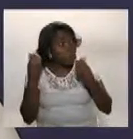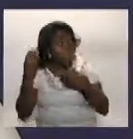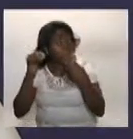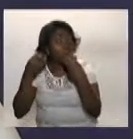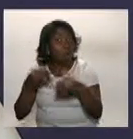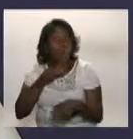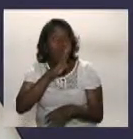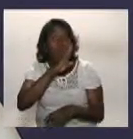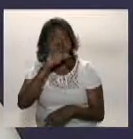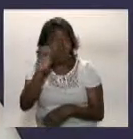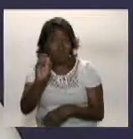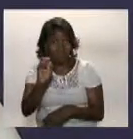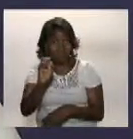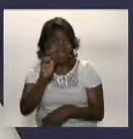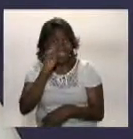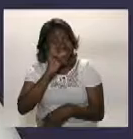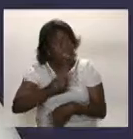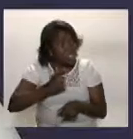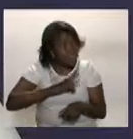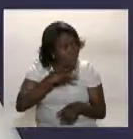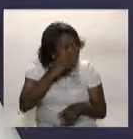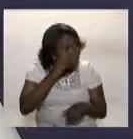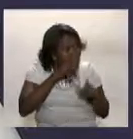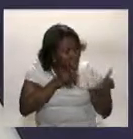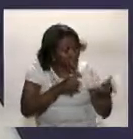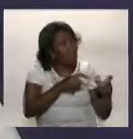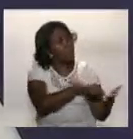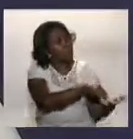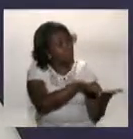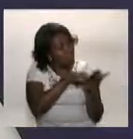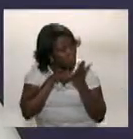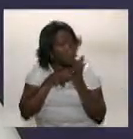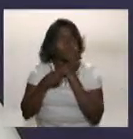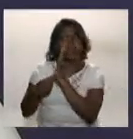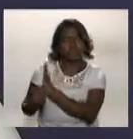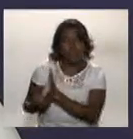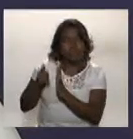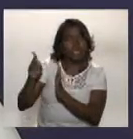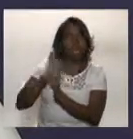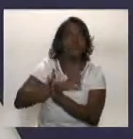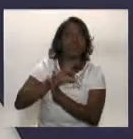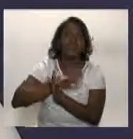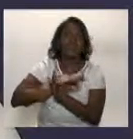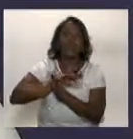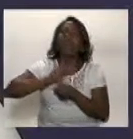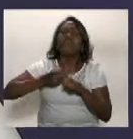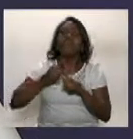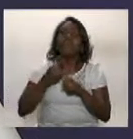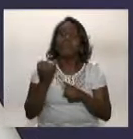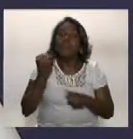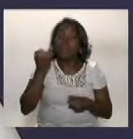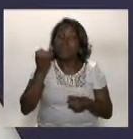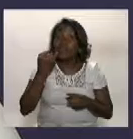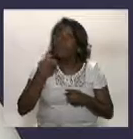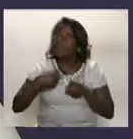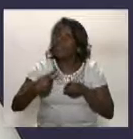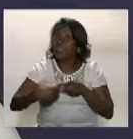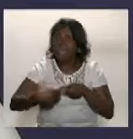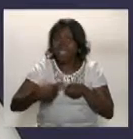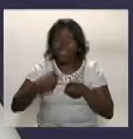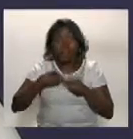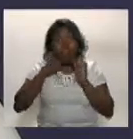preciso tentar encontrar o proprietário e depois de 180 dias é que vai acontecer esse processo. Né? E eu queria aproveitar e